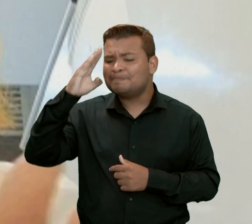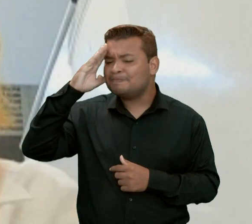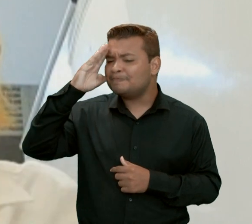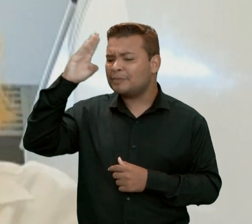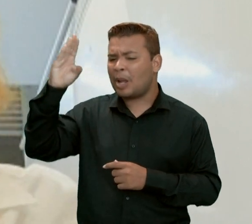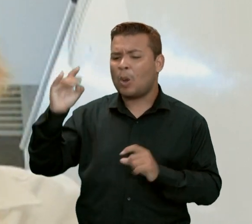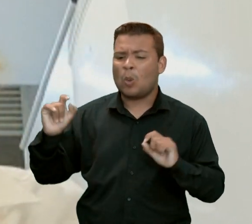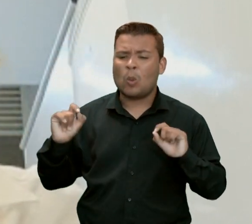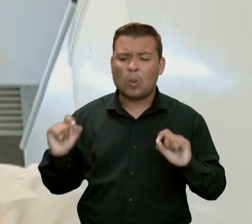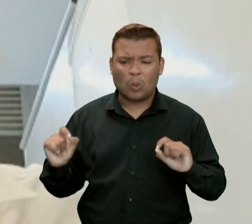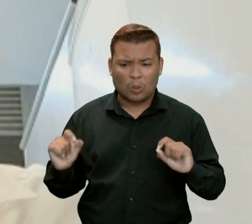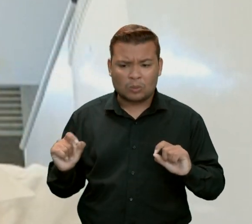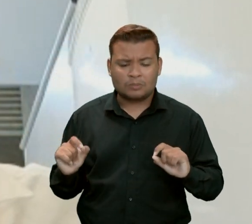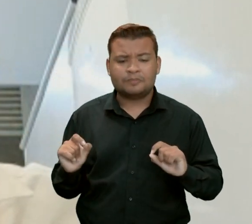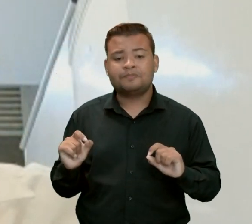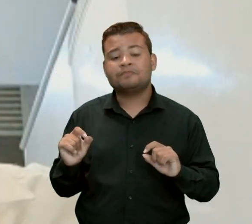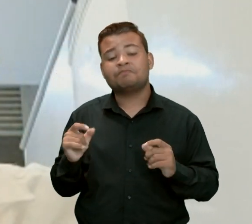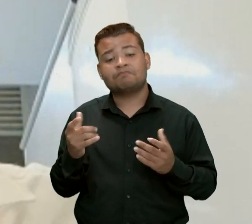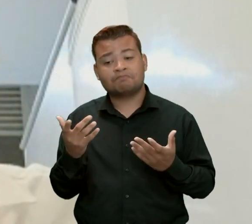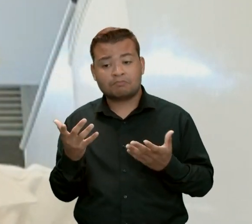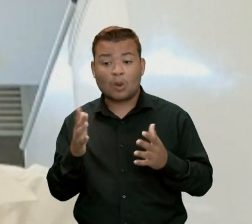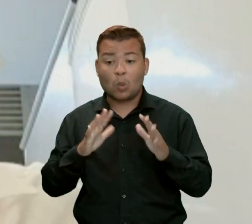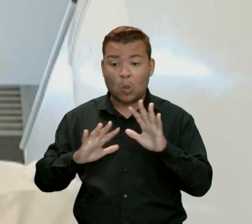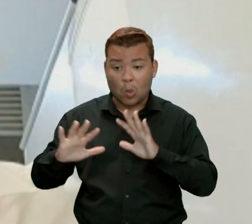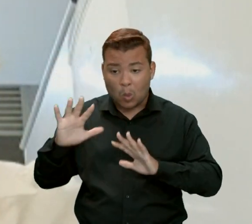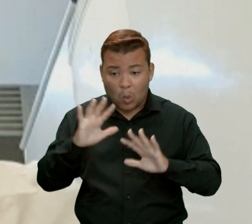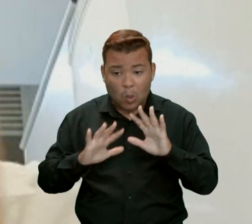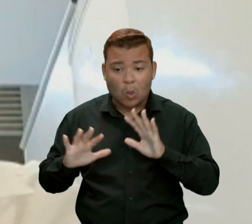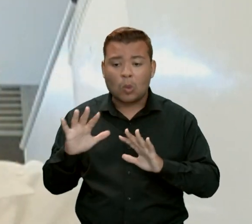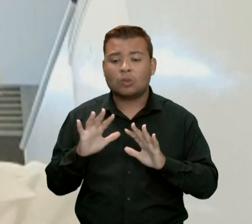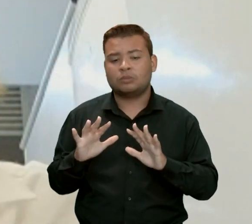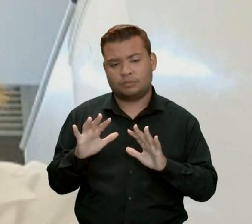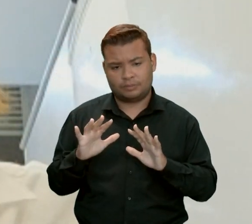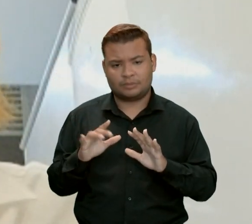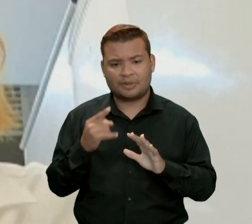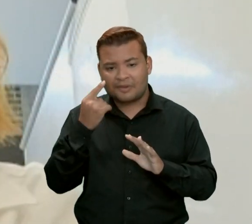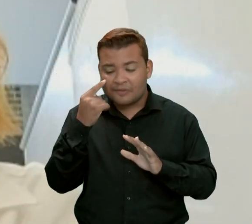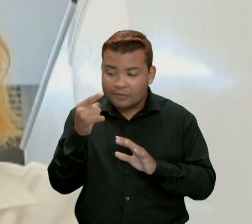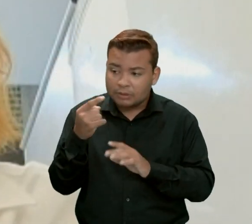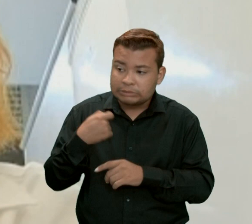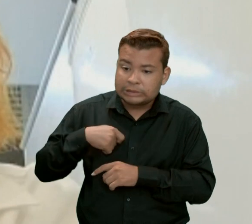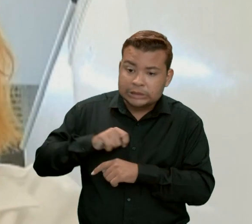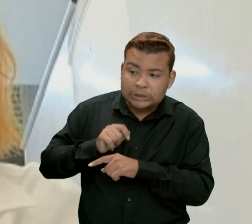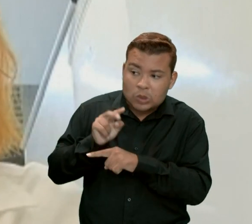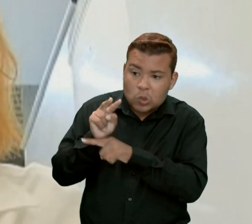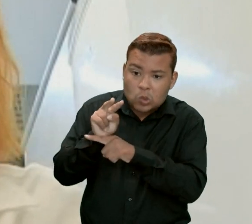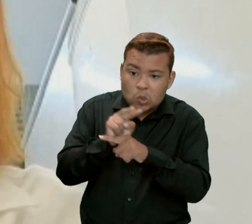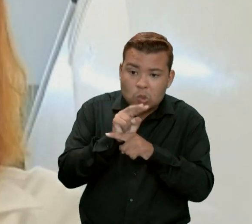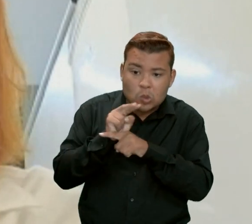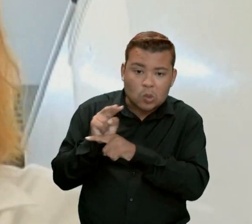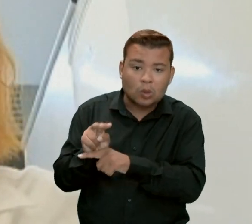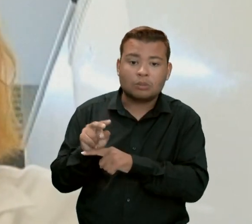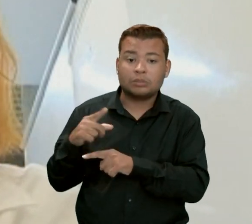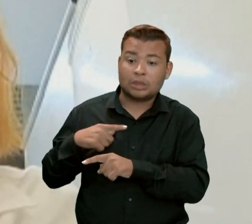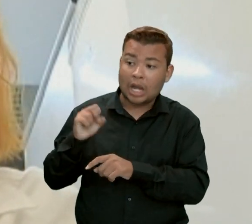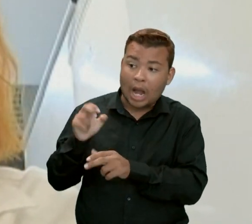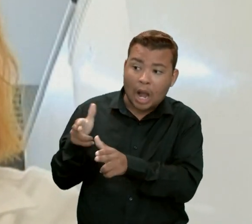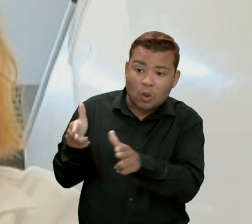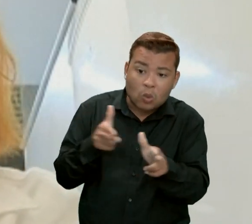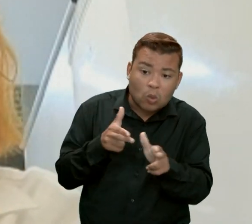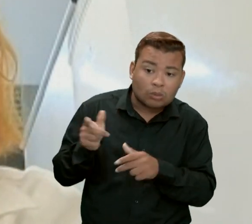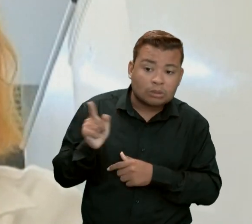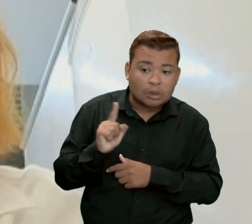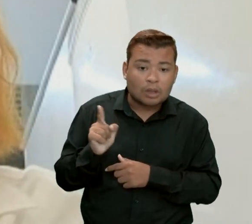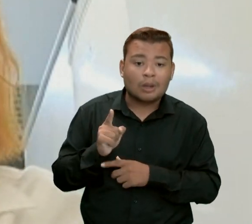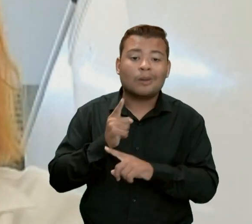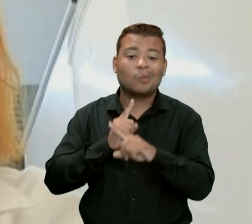não ter, né, essa questão do furo da fiscalização de entrada de agrotóxicos que não são